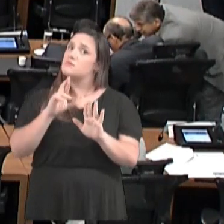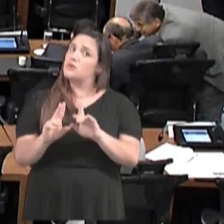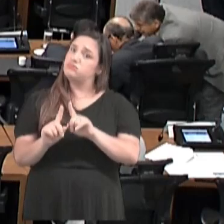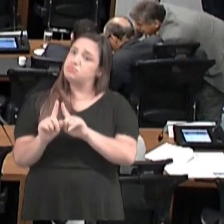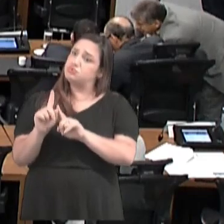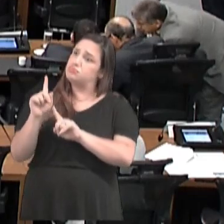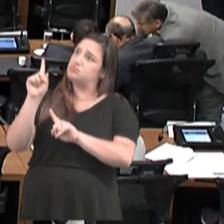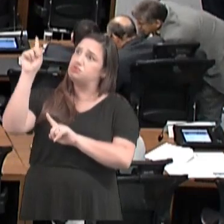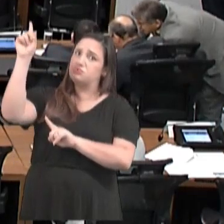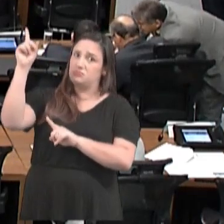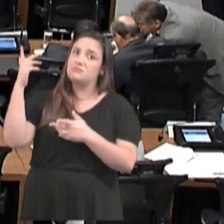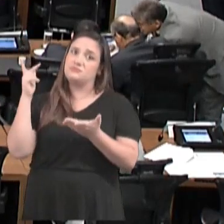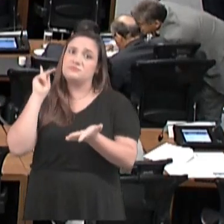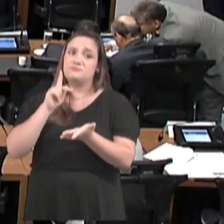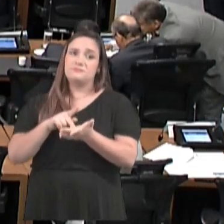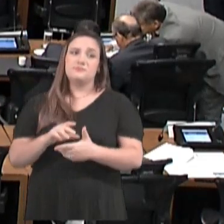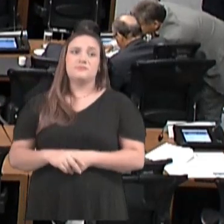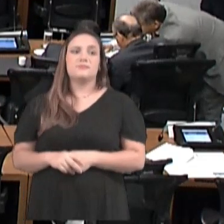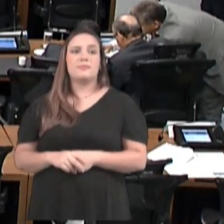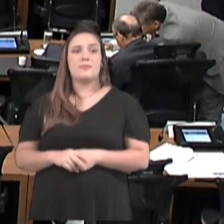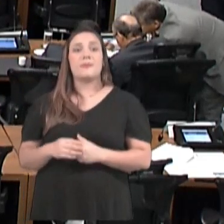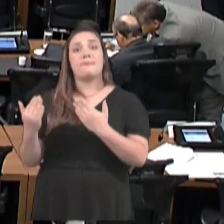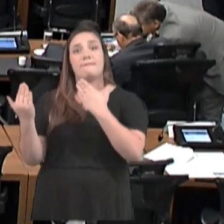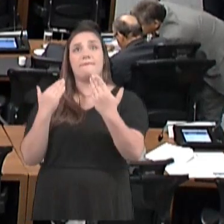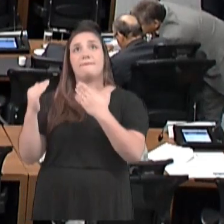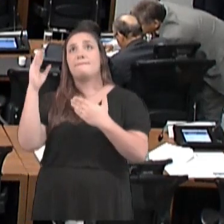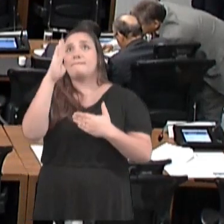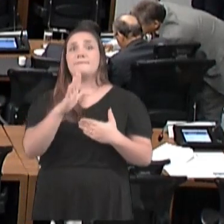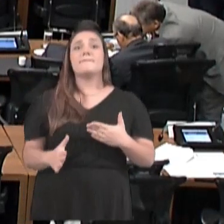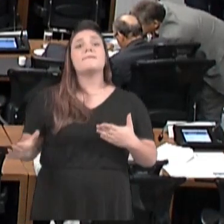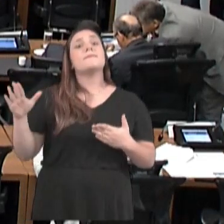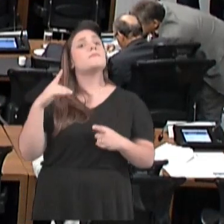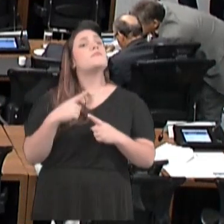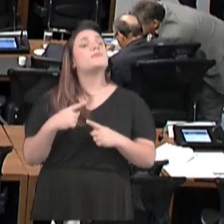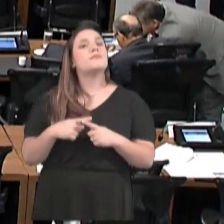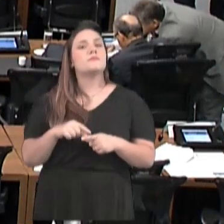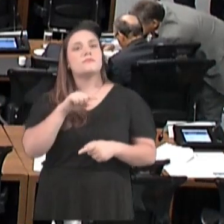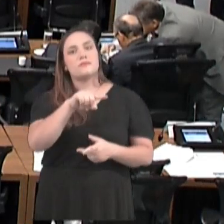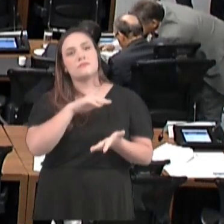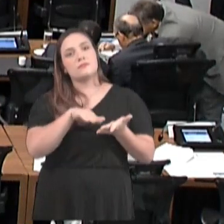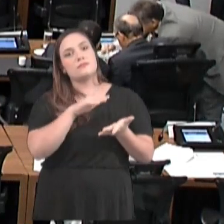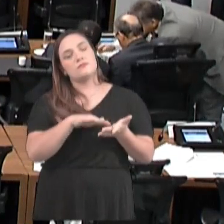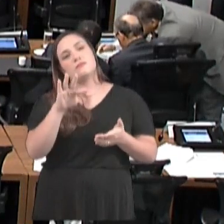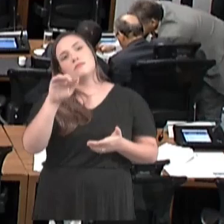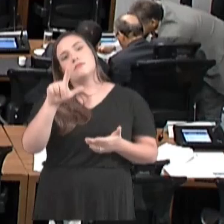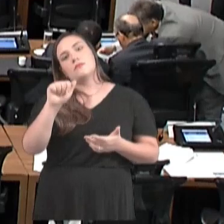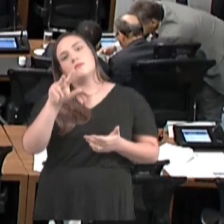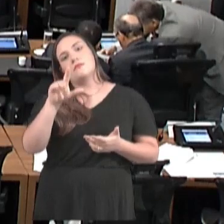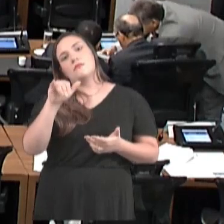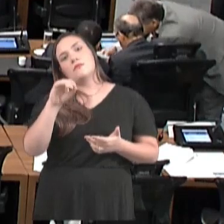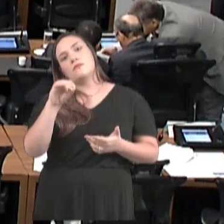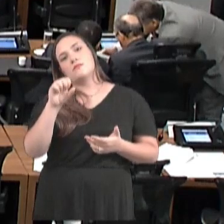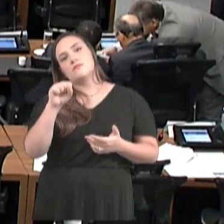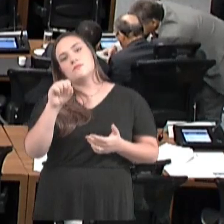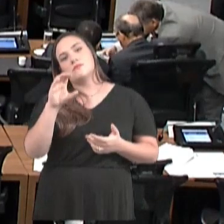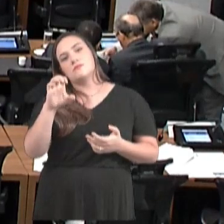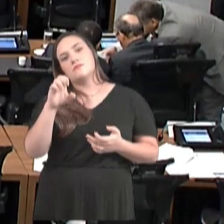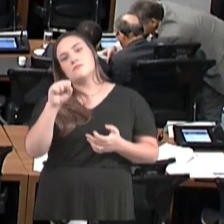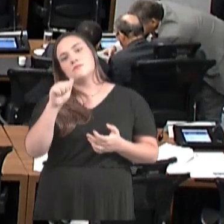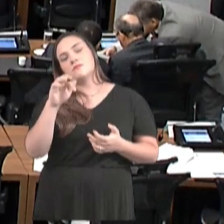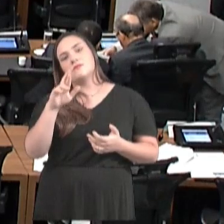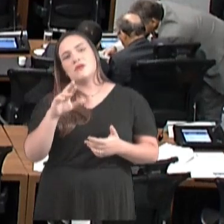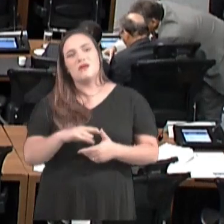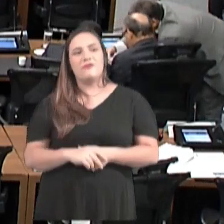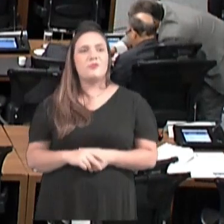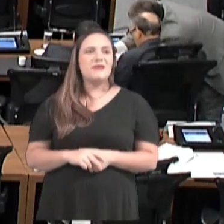aí expressivos em nível nacional. Por quê? Porque o secretário Flávio César teve a capacidade